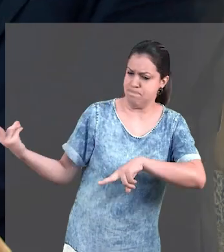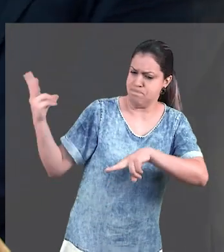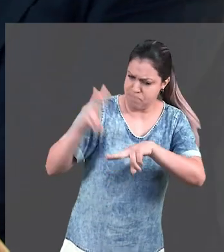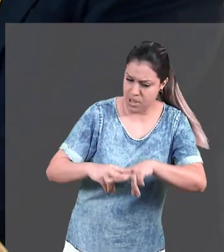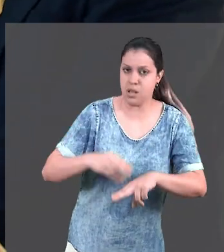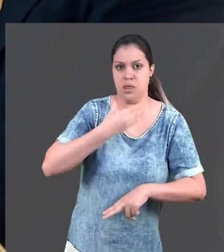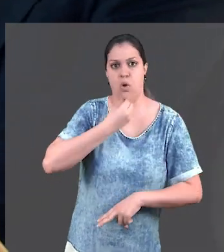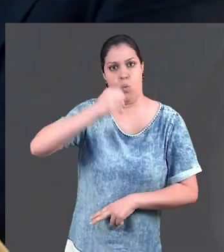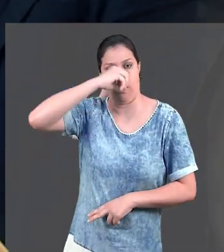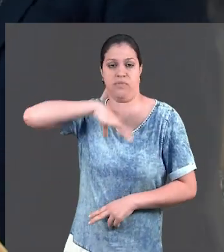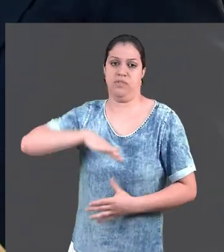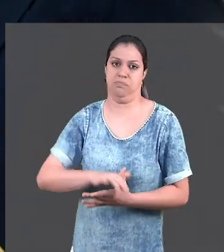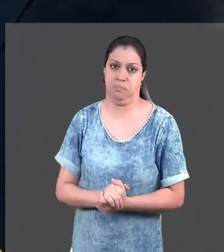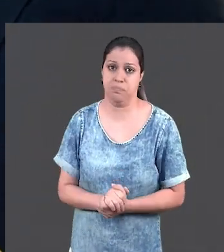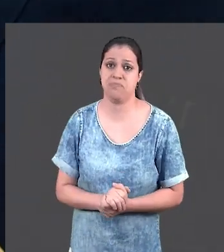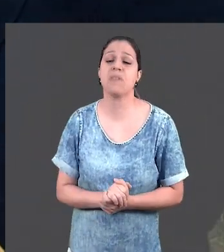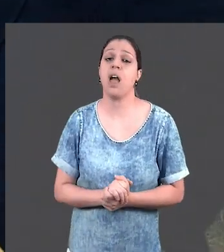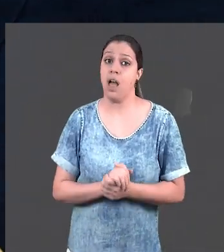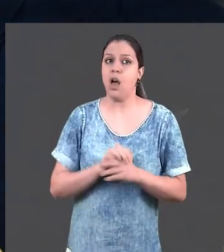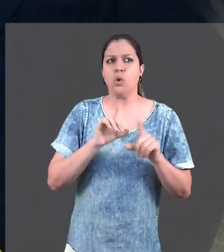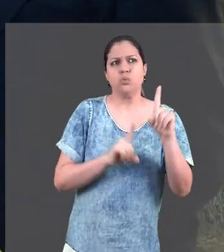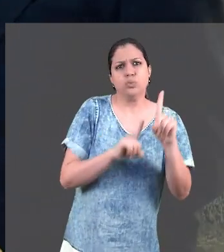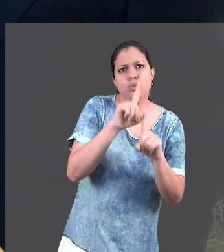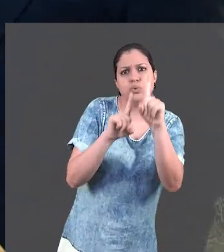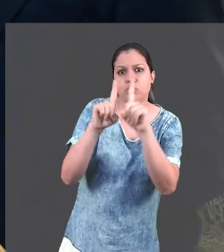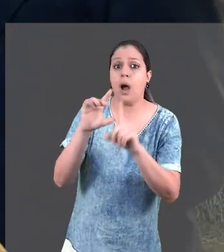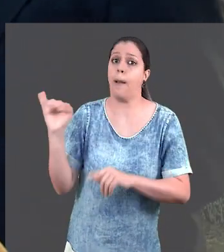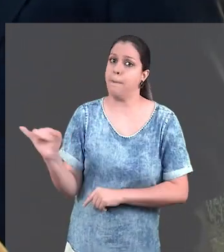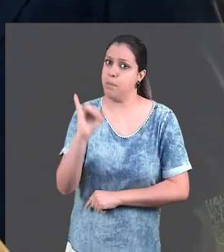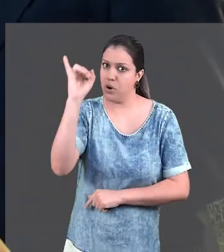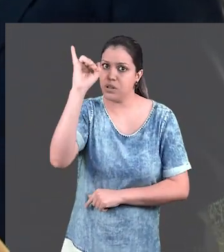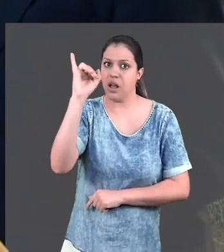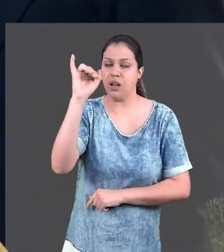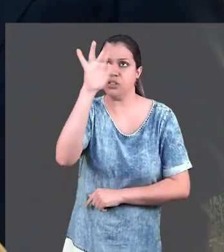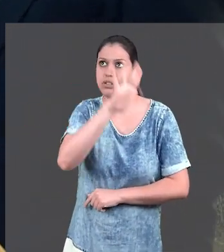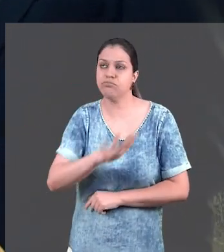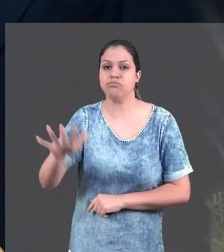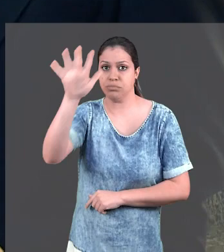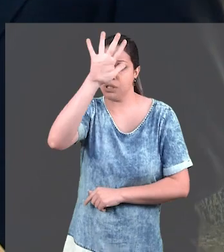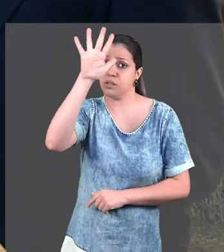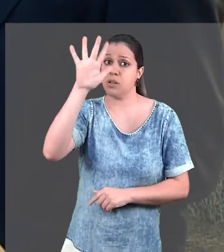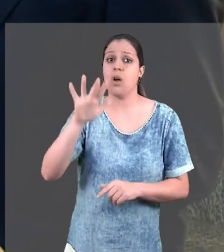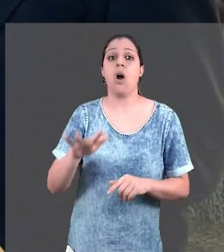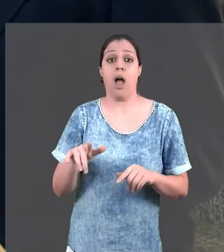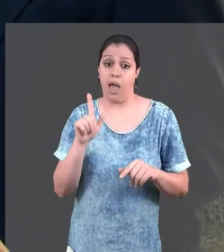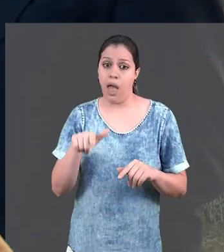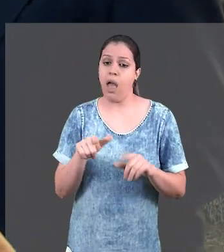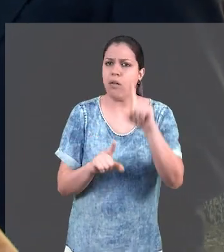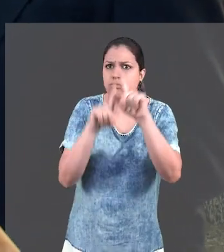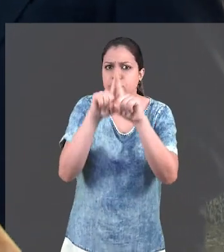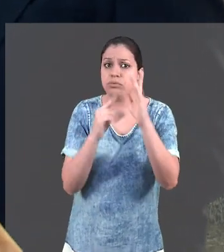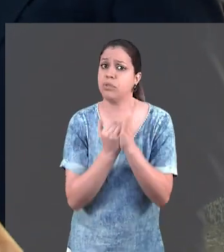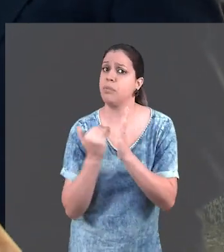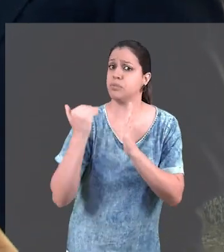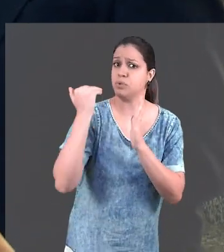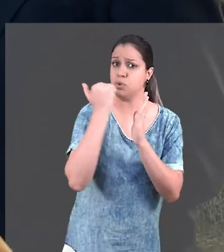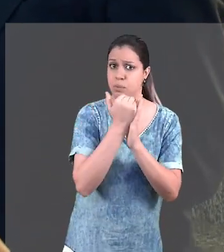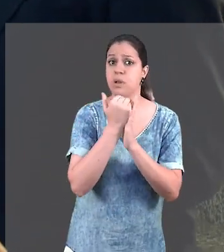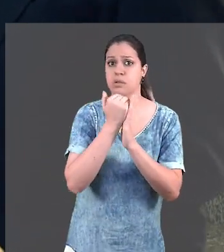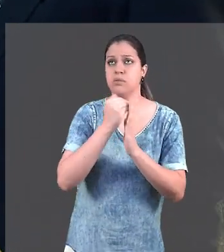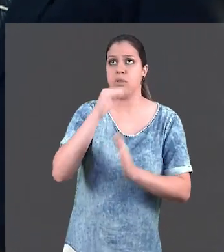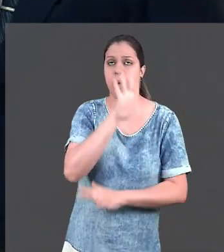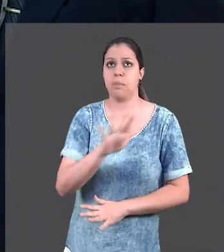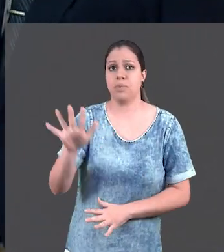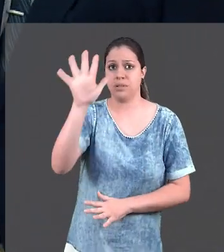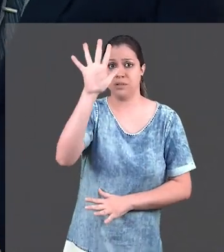prisão de autores de feminicídios. Isso é um ranking importante também, que é uma média nacional, aliás, até superior à média nacional